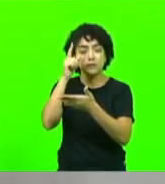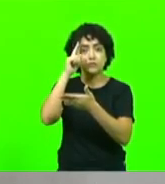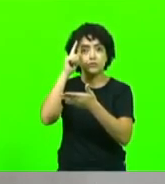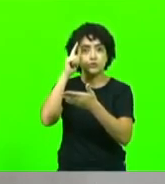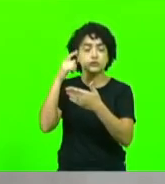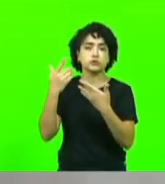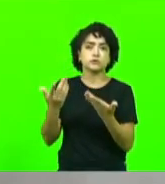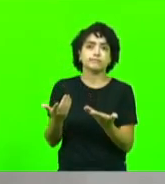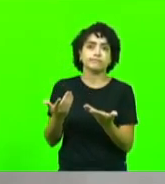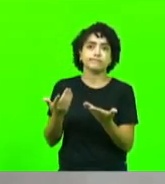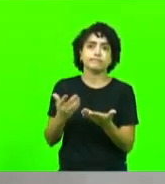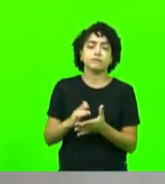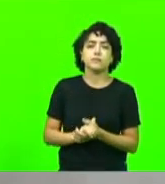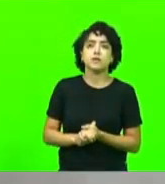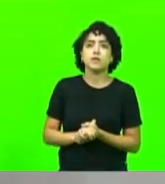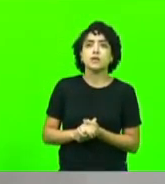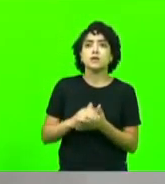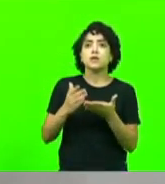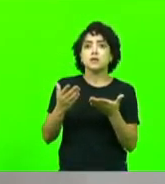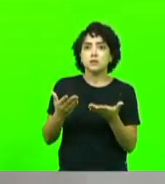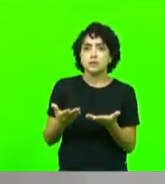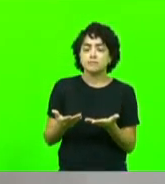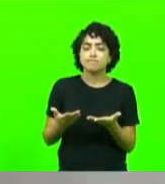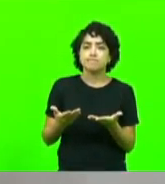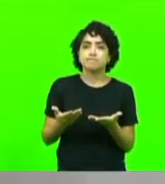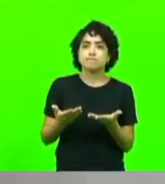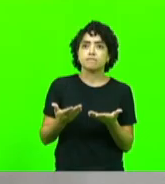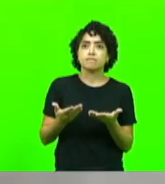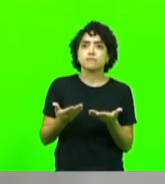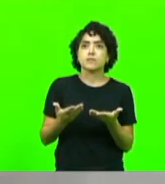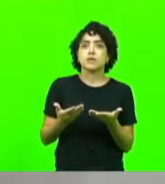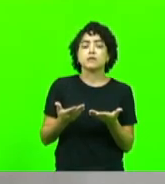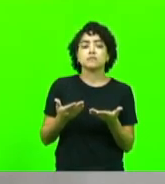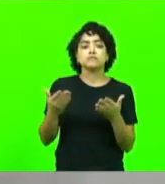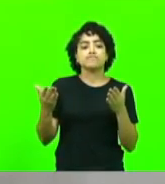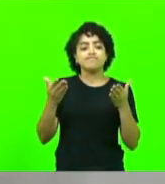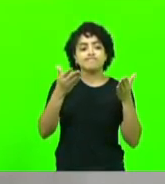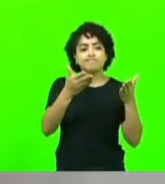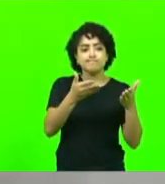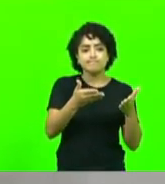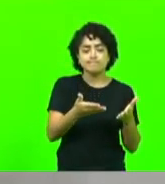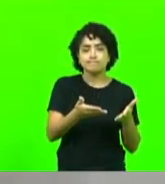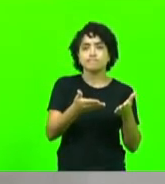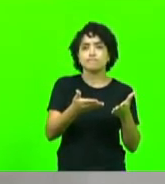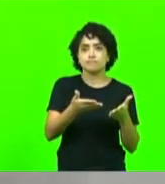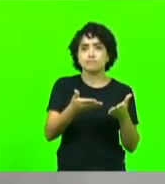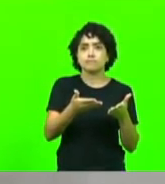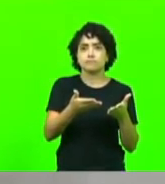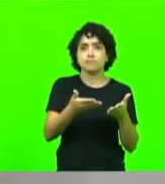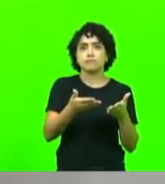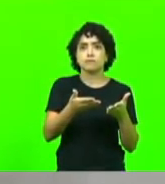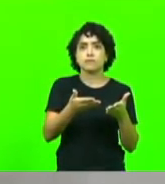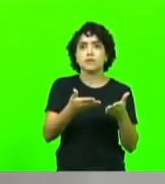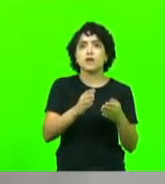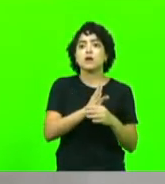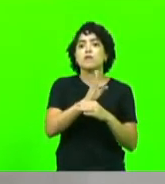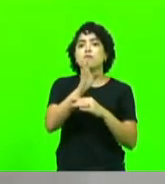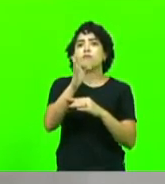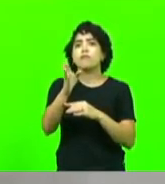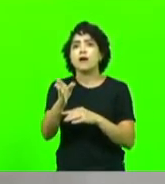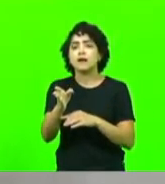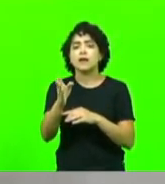escolas. E aí o cidadão tem o direito de chegar no nariz do vereador, e botar o dedo